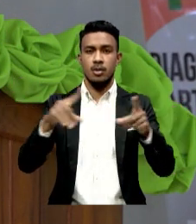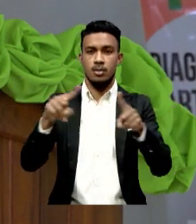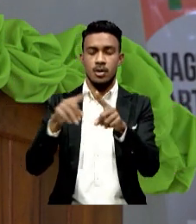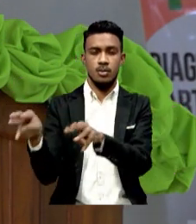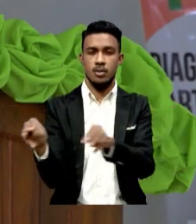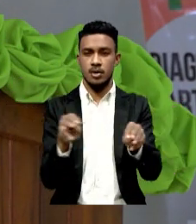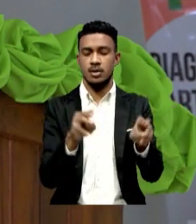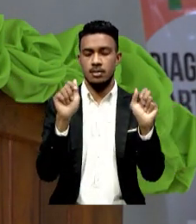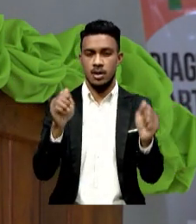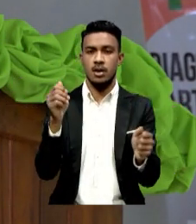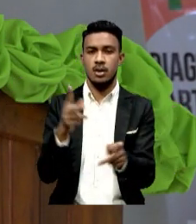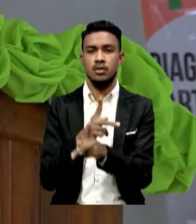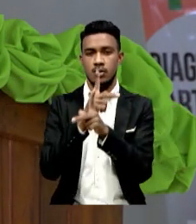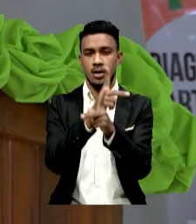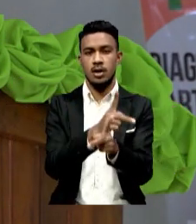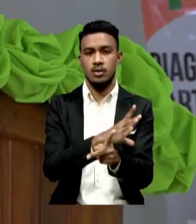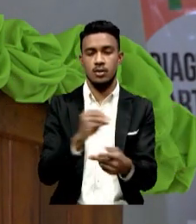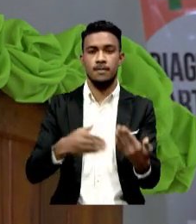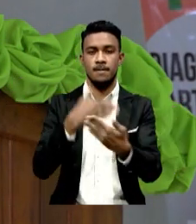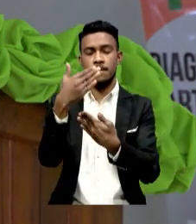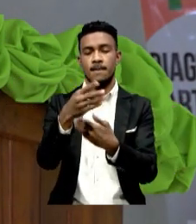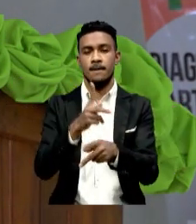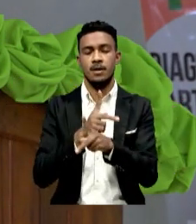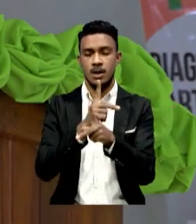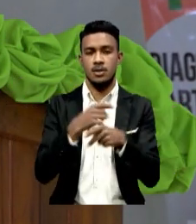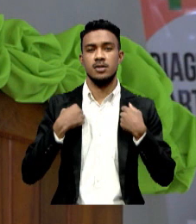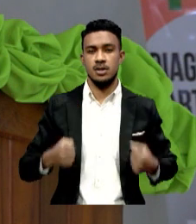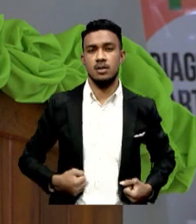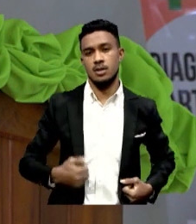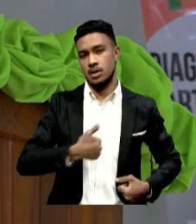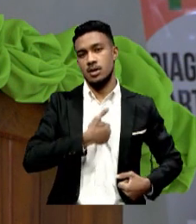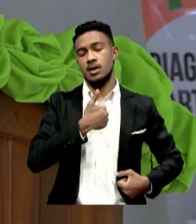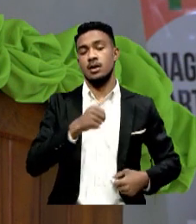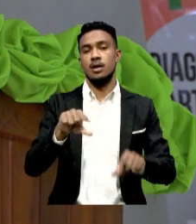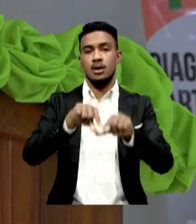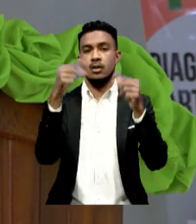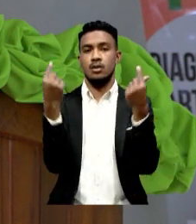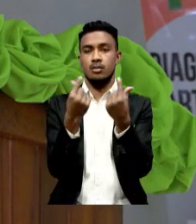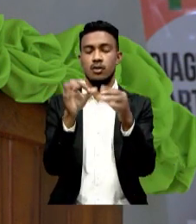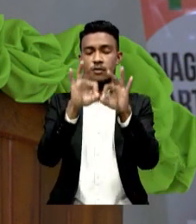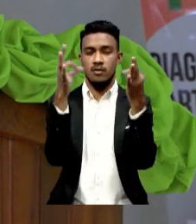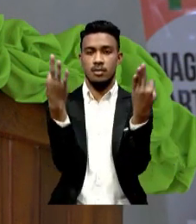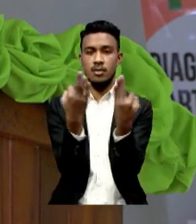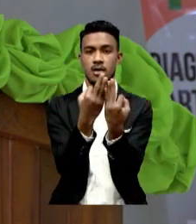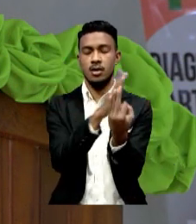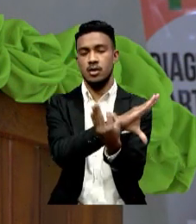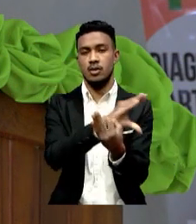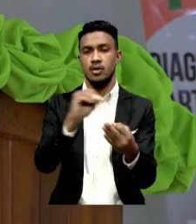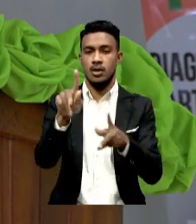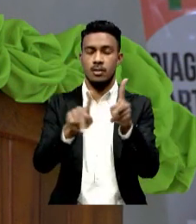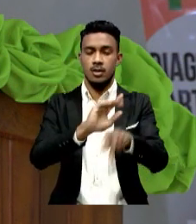onde protege e promove cuidar da saúde do indivíduo, grupo, família no nível